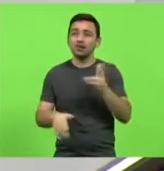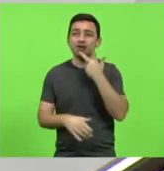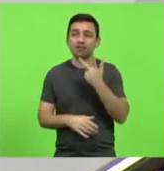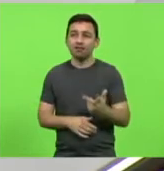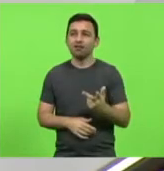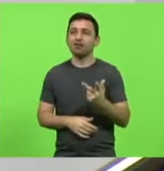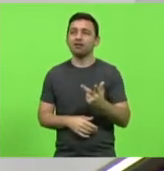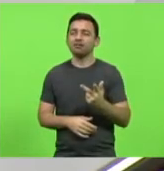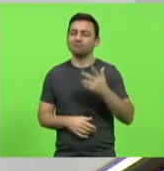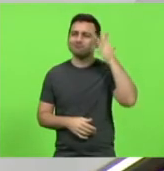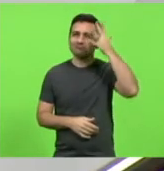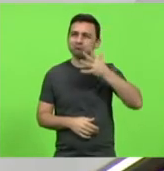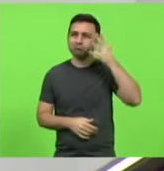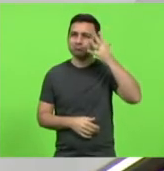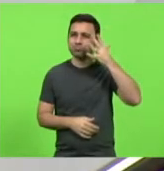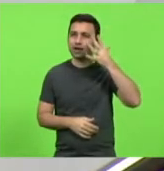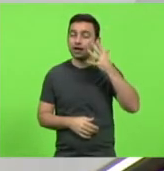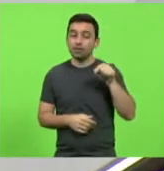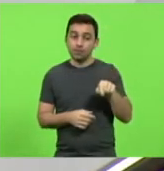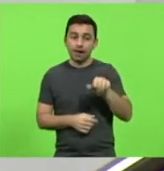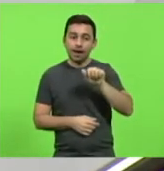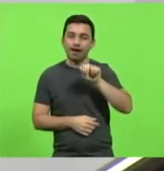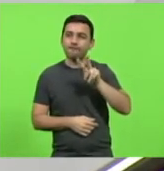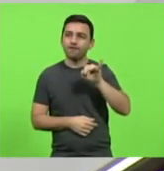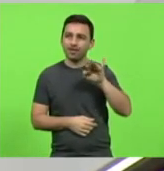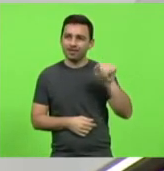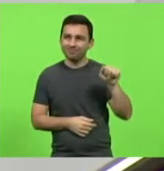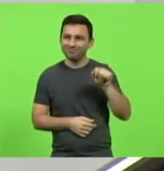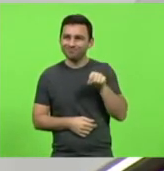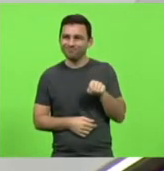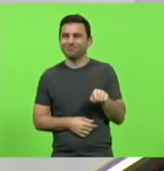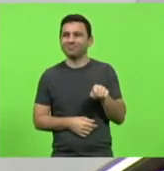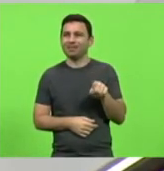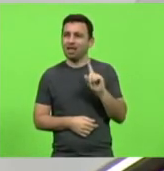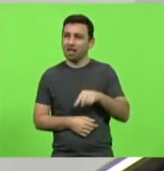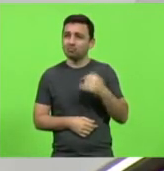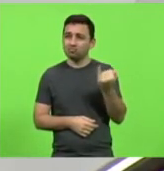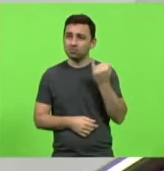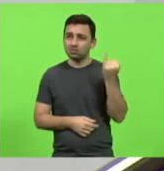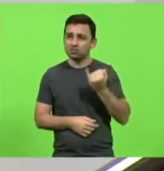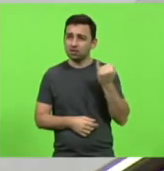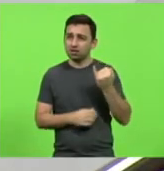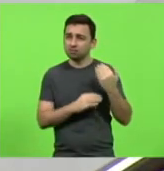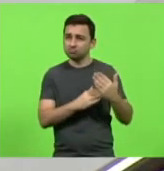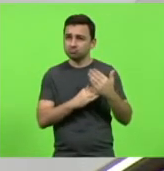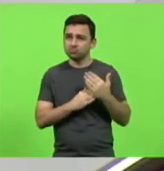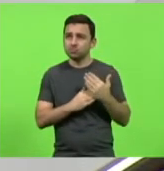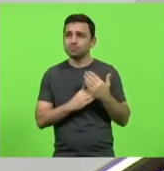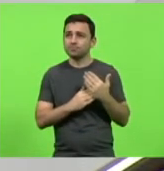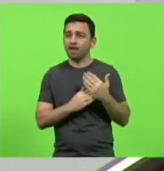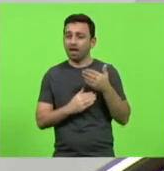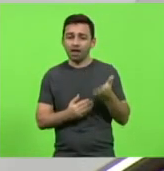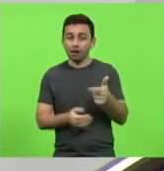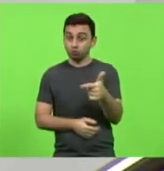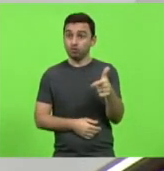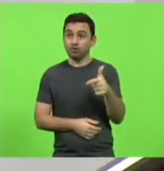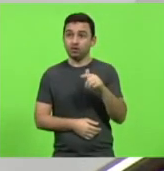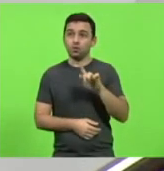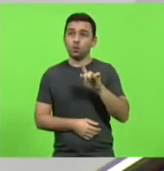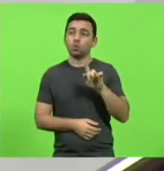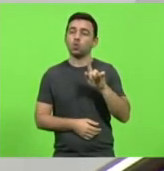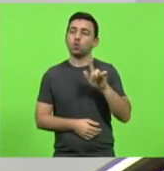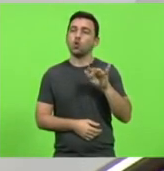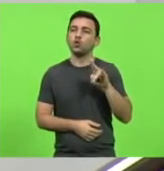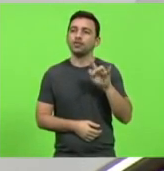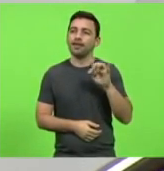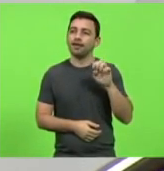tribuna dizendo, por exemplo, que a aveia, que é algo muito importante para nós, ela não tem glúten, mas como ela